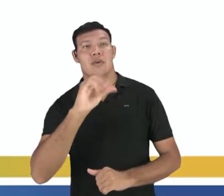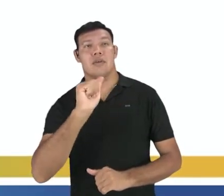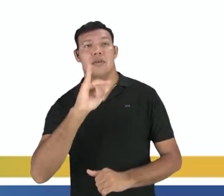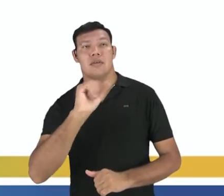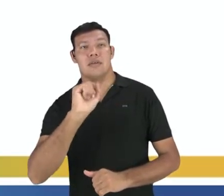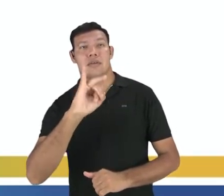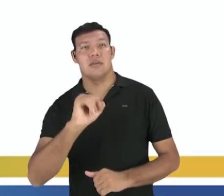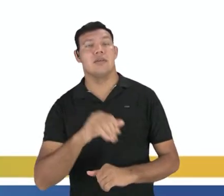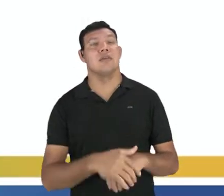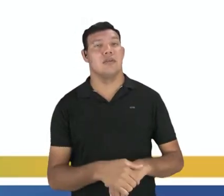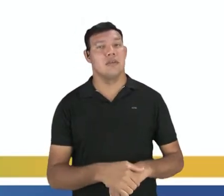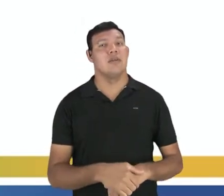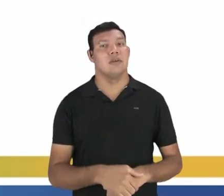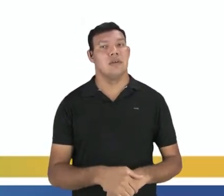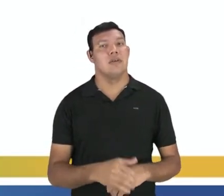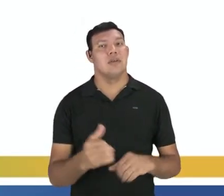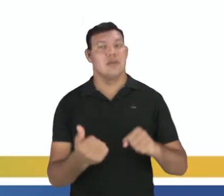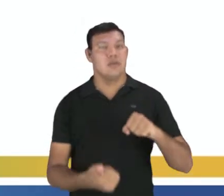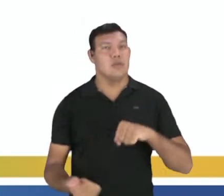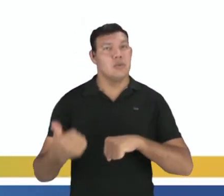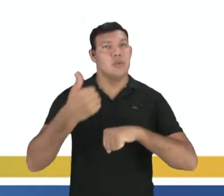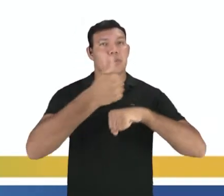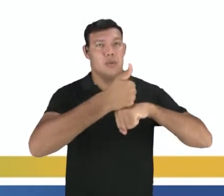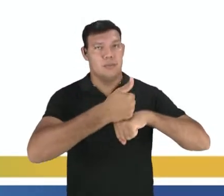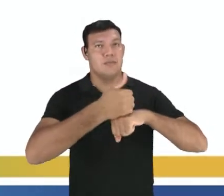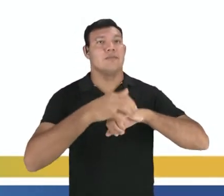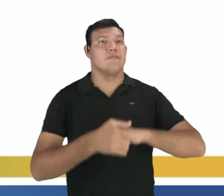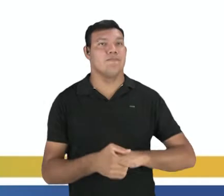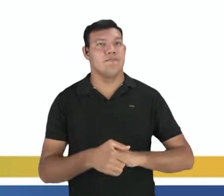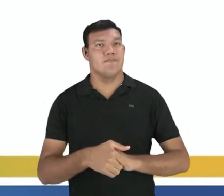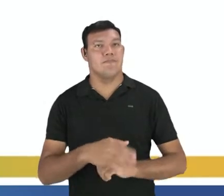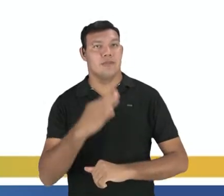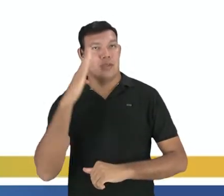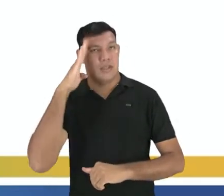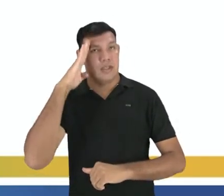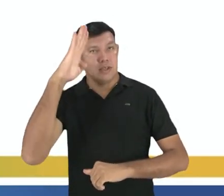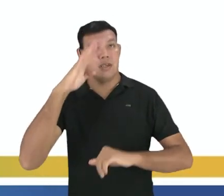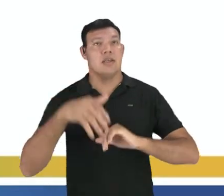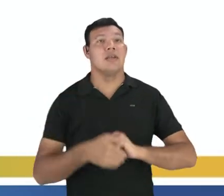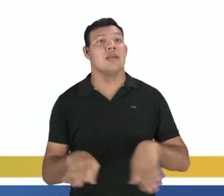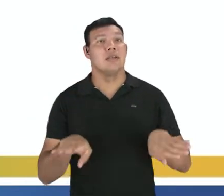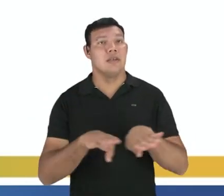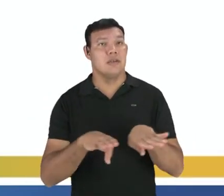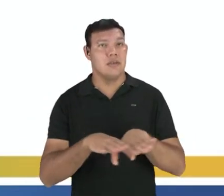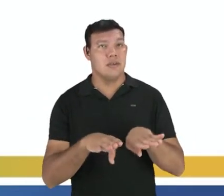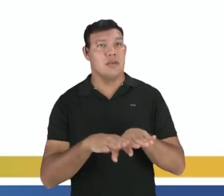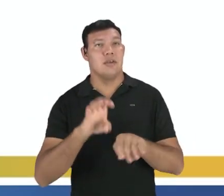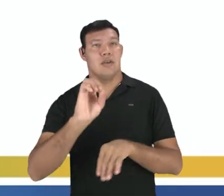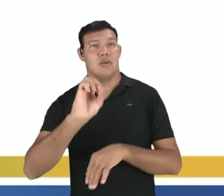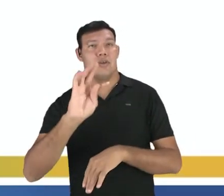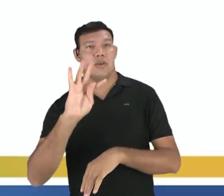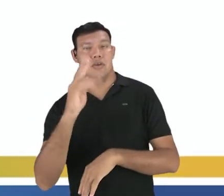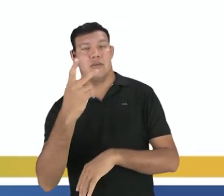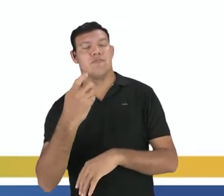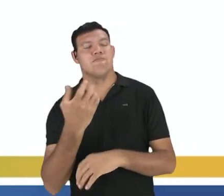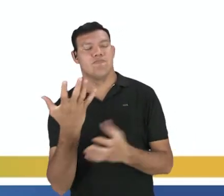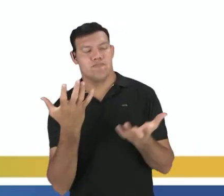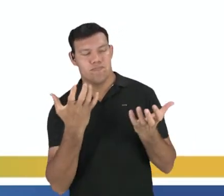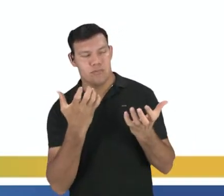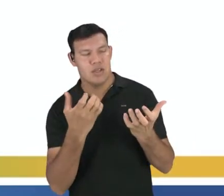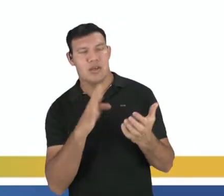e pensa em um plano para se vingar de Otelo. Diante dessa situação, ele começa a insinuar que a bela